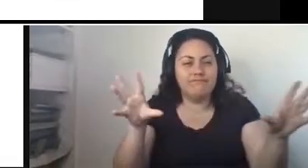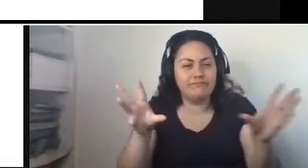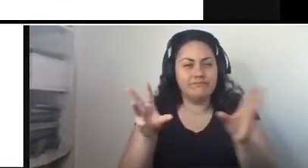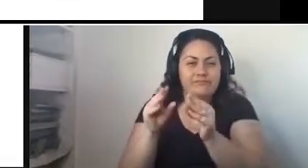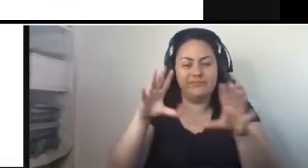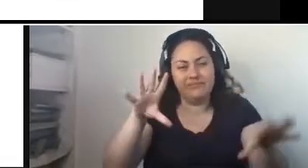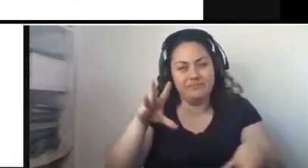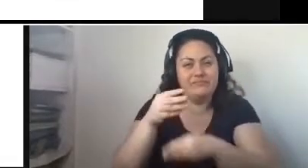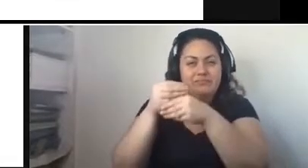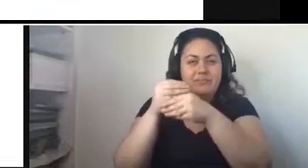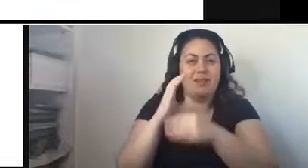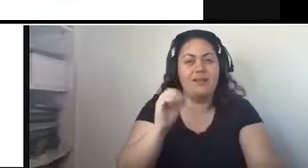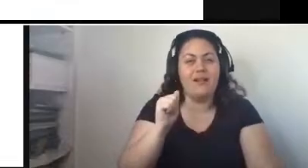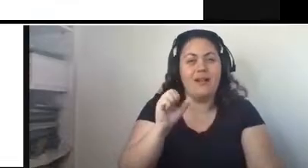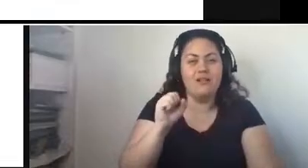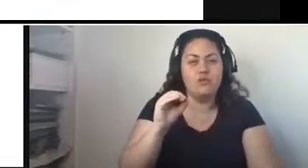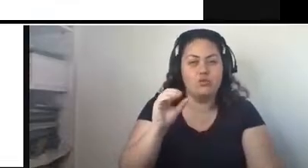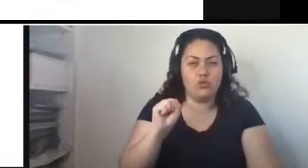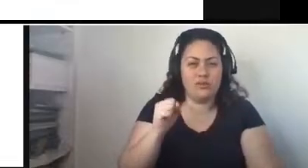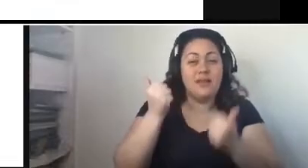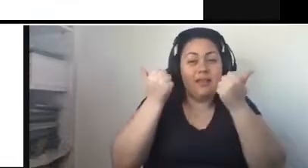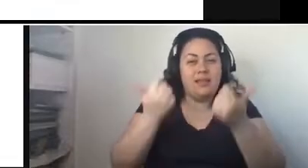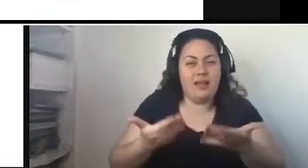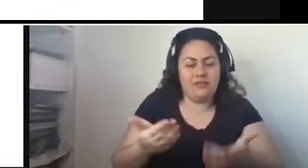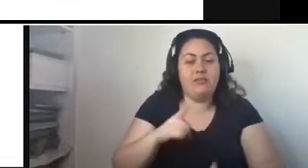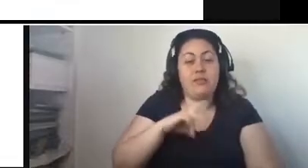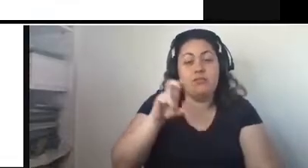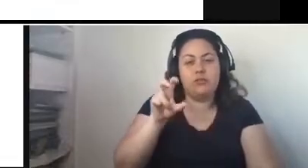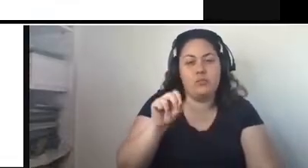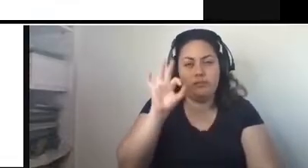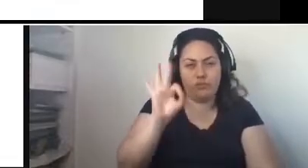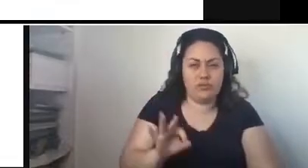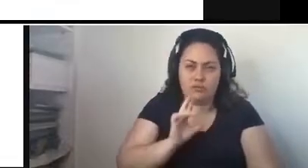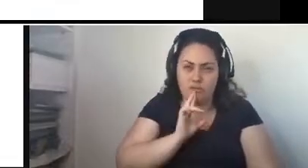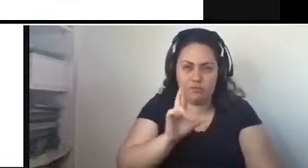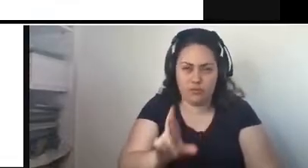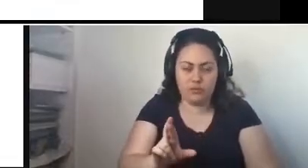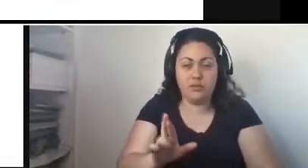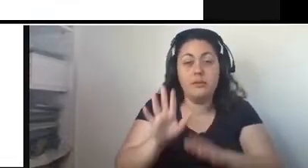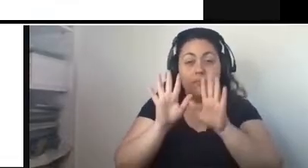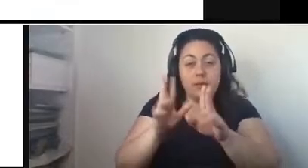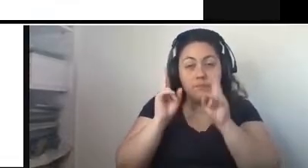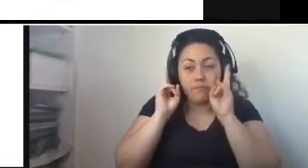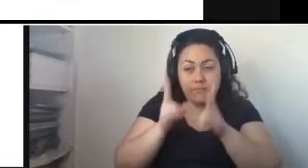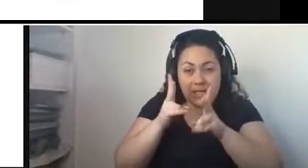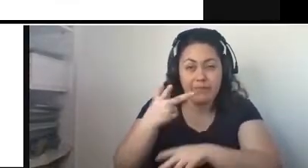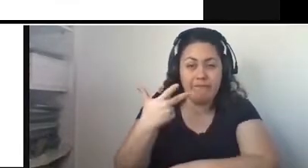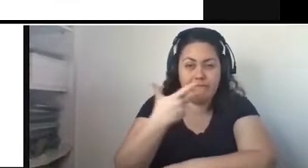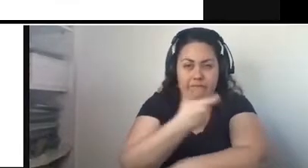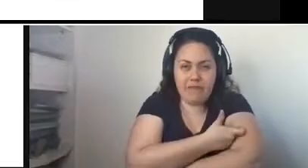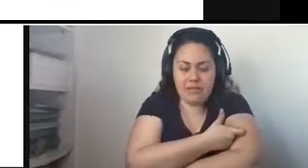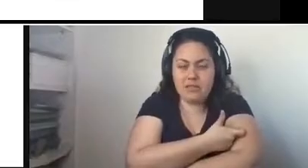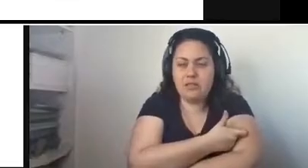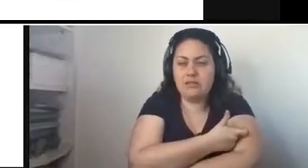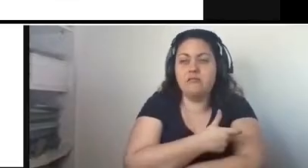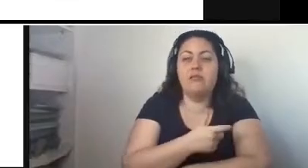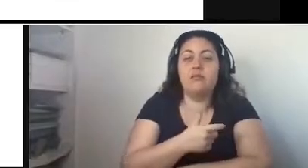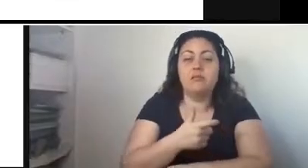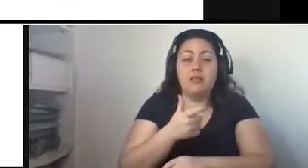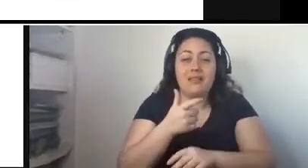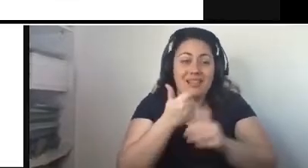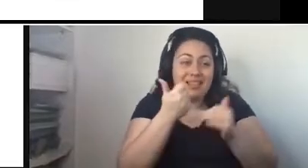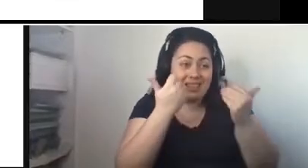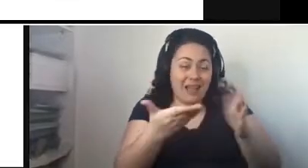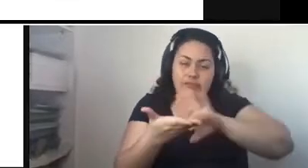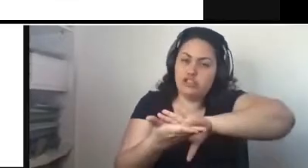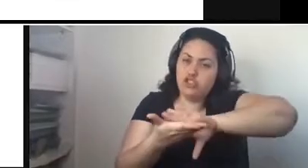teve uma eficácia de 50%. Quando ela mediu, a mesma vacina mediu a eficácia excluindo os casos muito leves, ela já